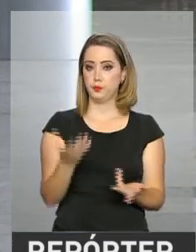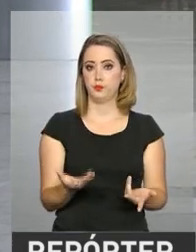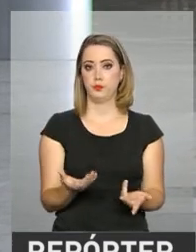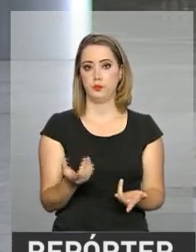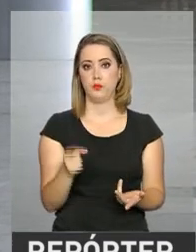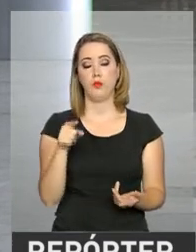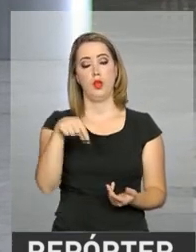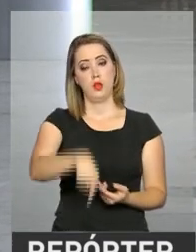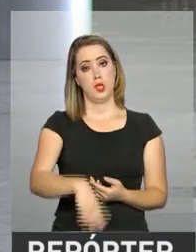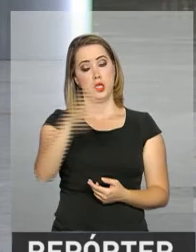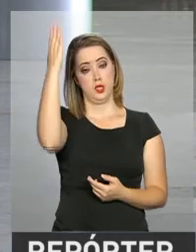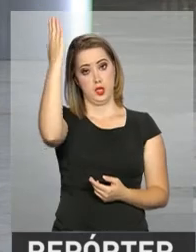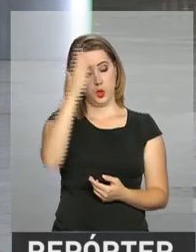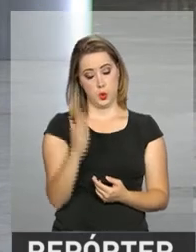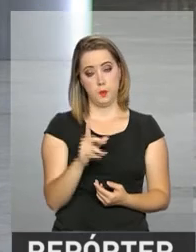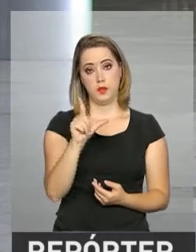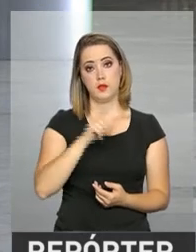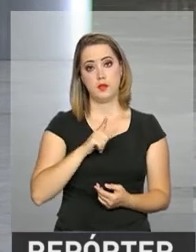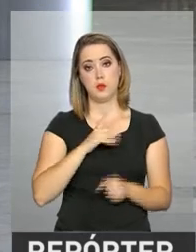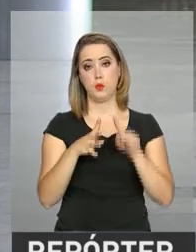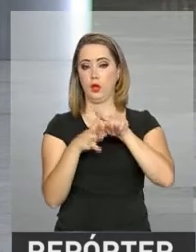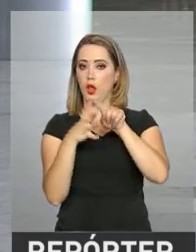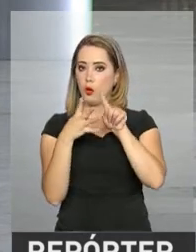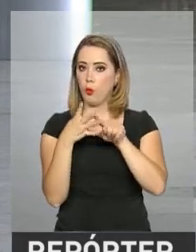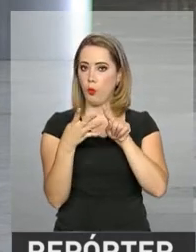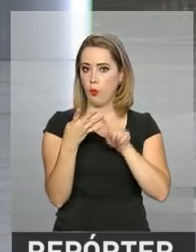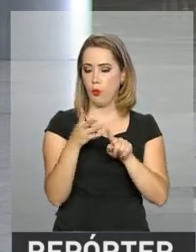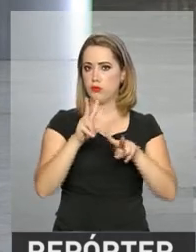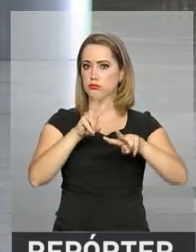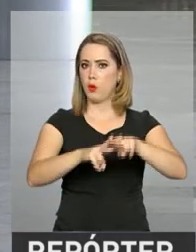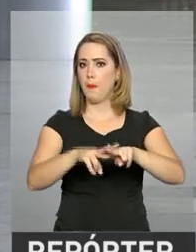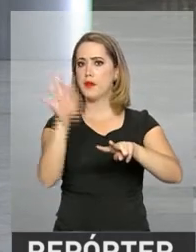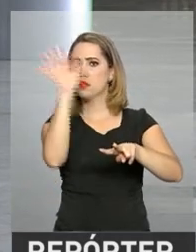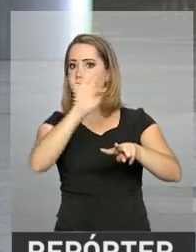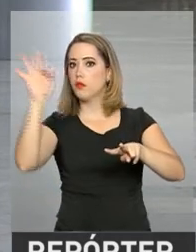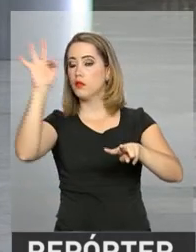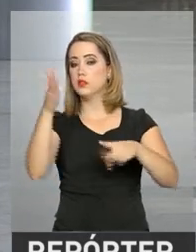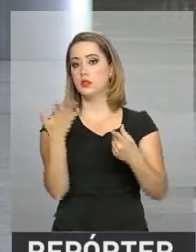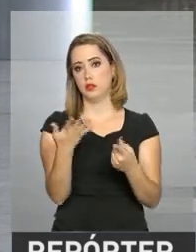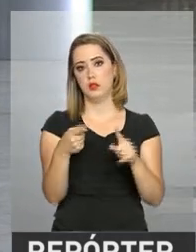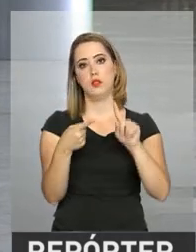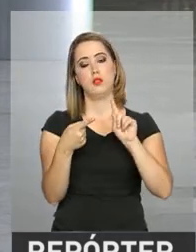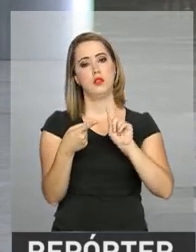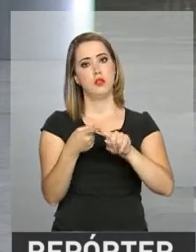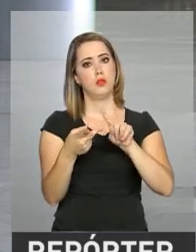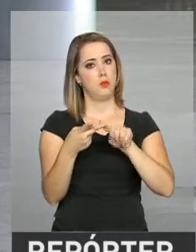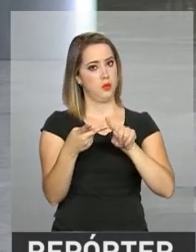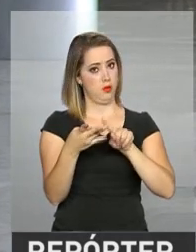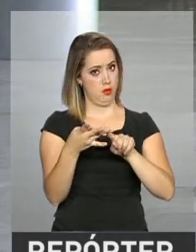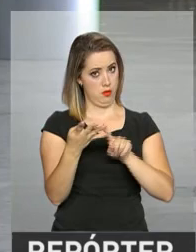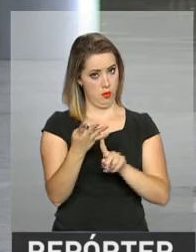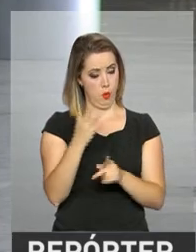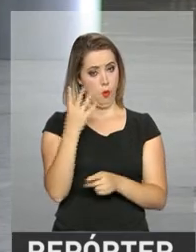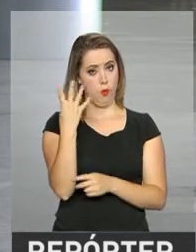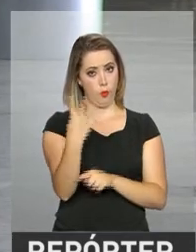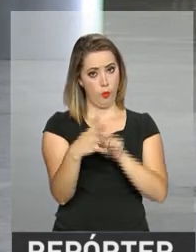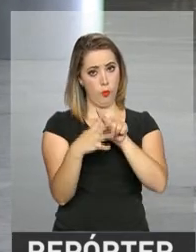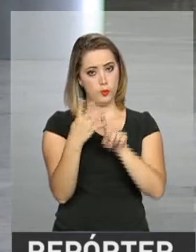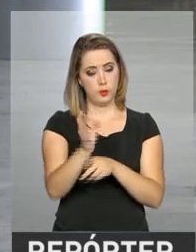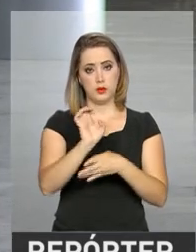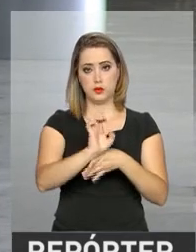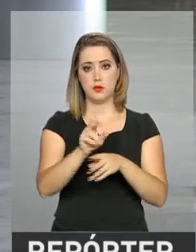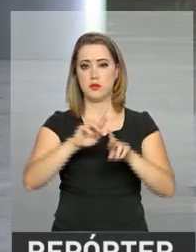quatro presídios federais. Se localizam nos estados do Paraná, Mato Grosso do Sul, Rio Grande do Norte e Rondônia. São de